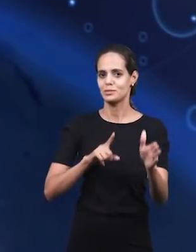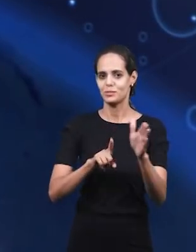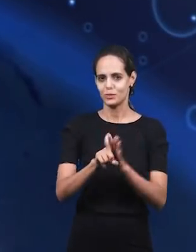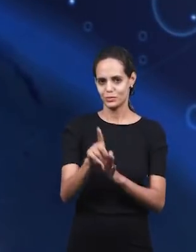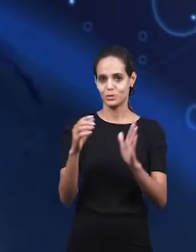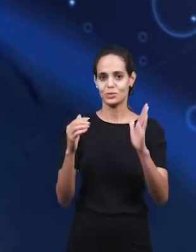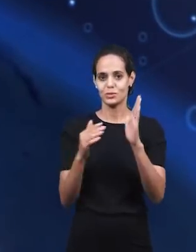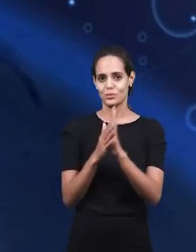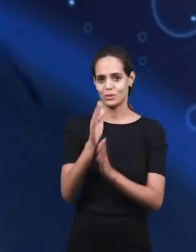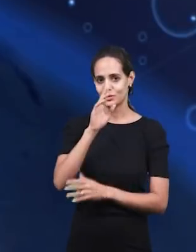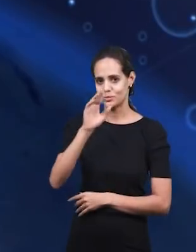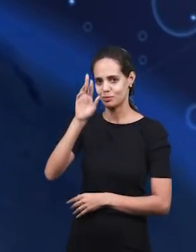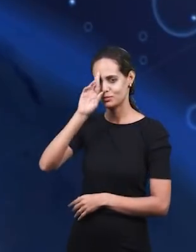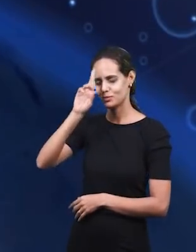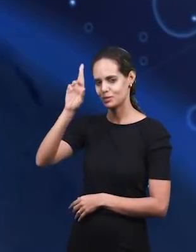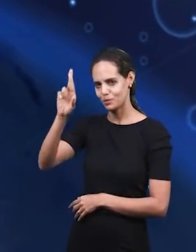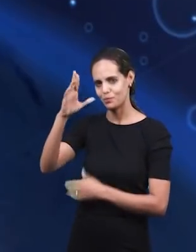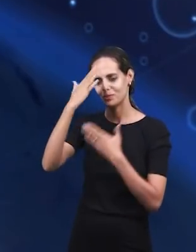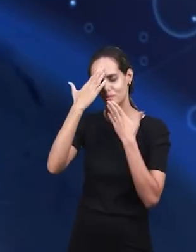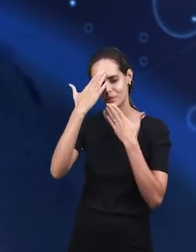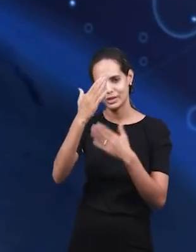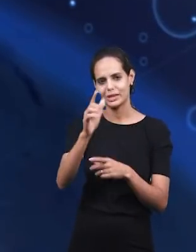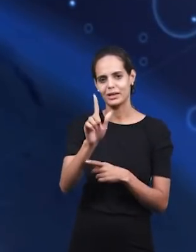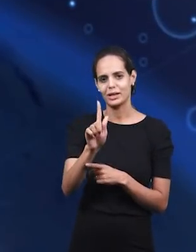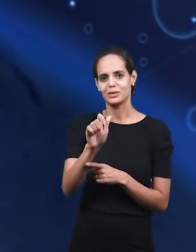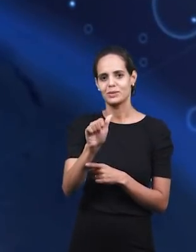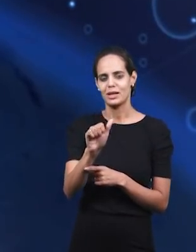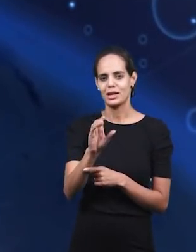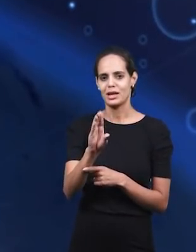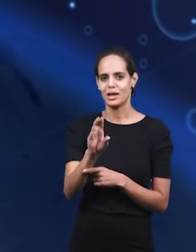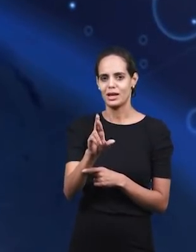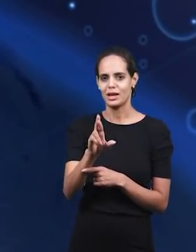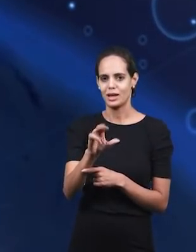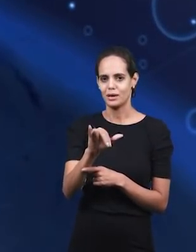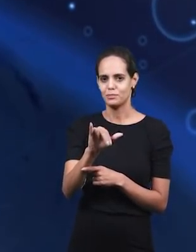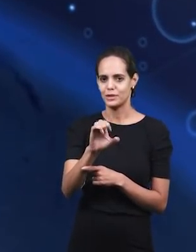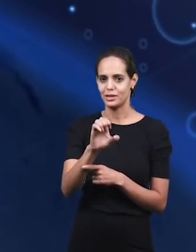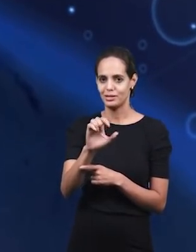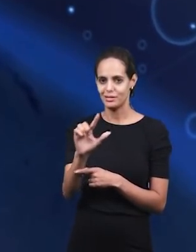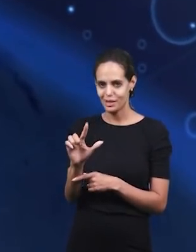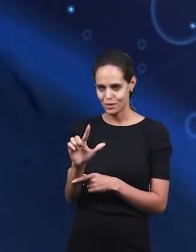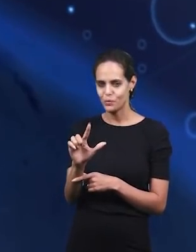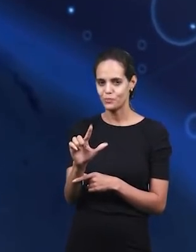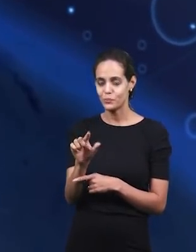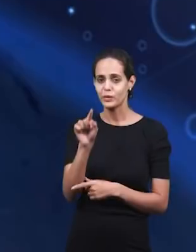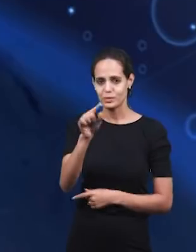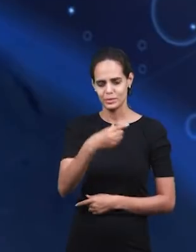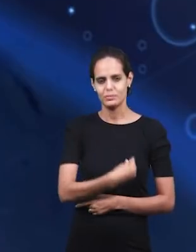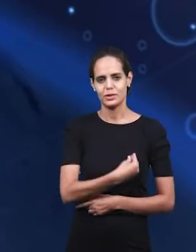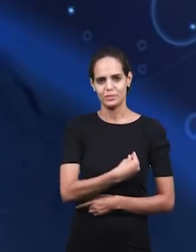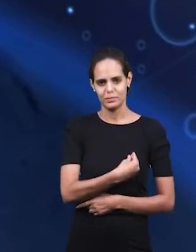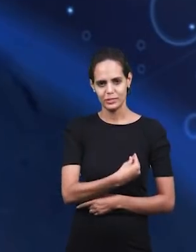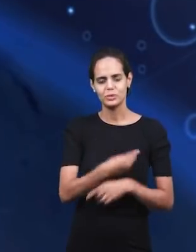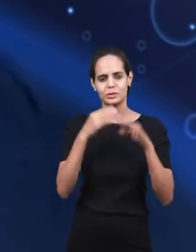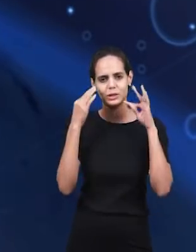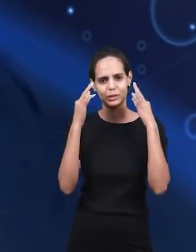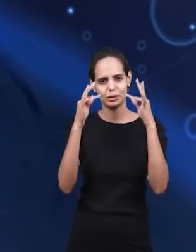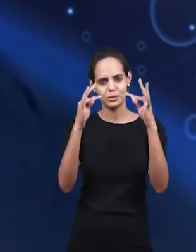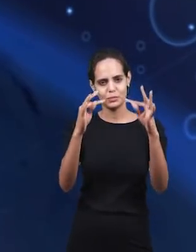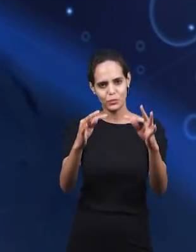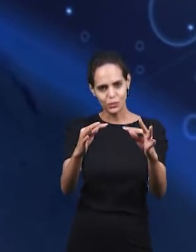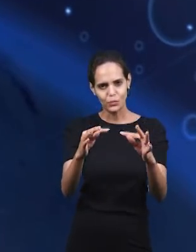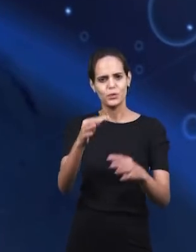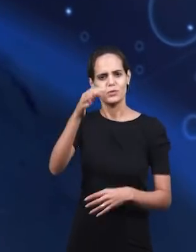Senhor. Muito obrigado, então, Gabriel. Fico muito feliz em ver a sua participação e a sua firmeza diante do Senhor.